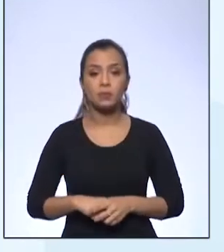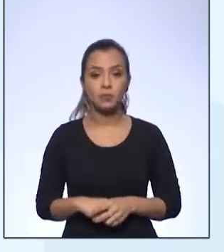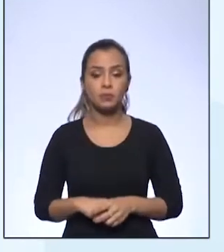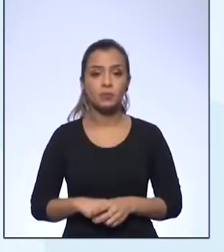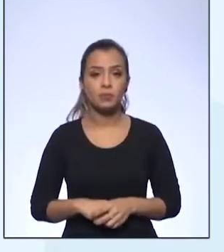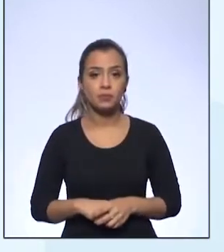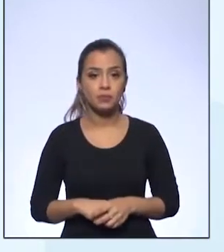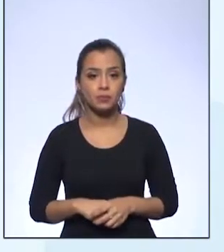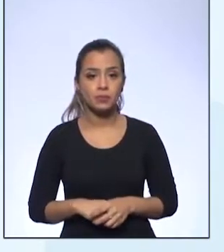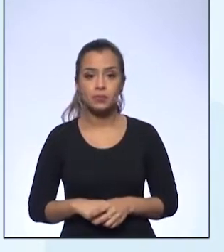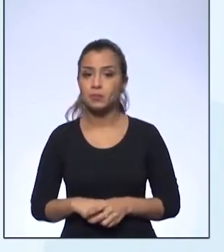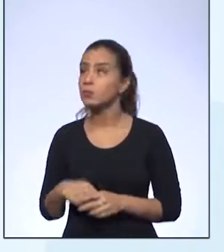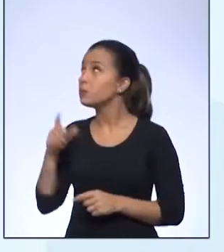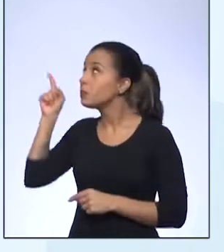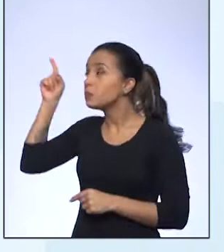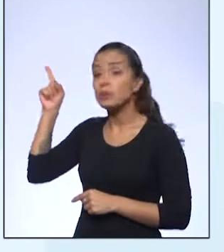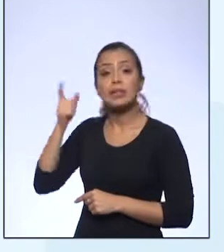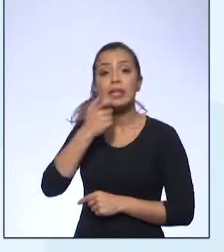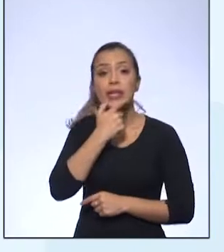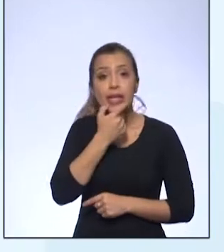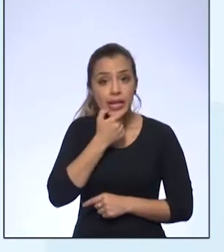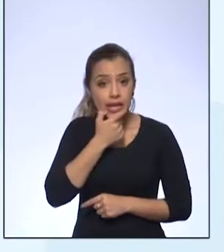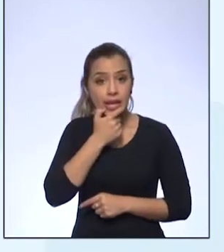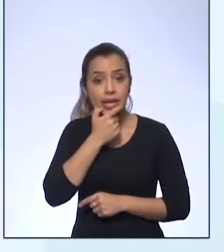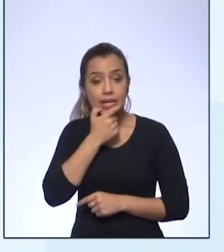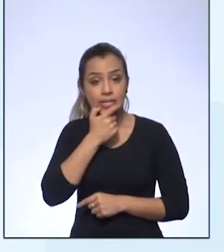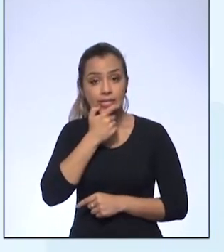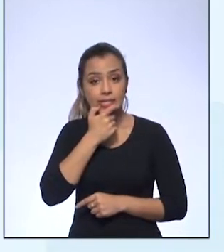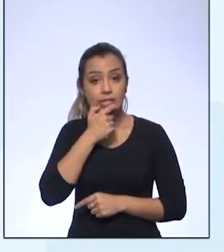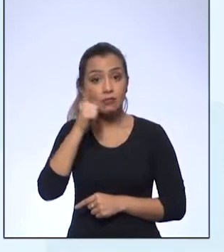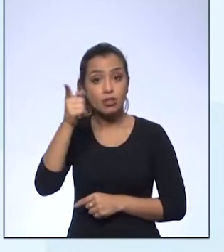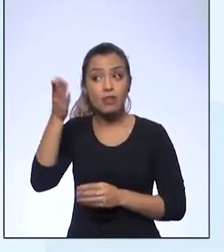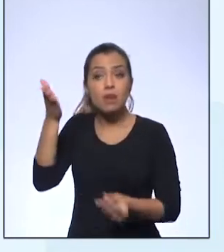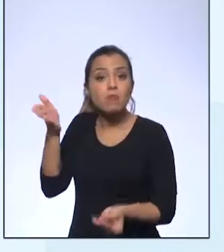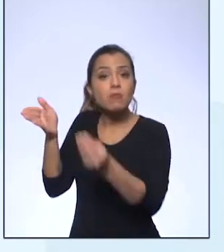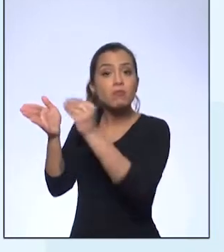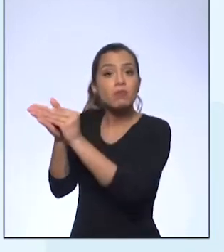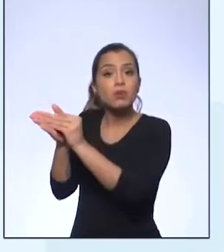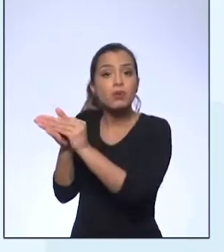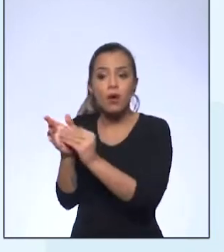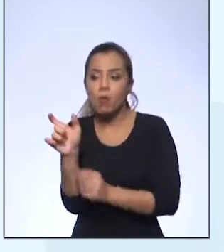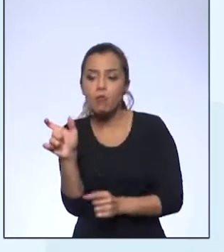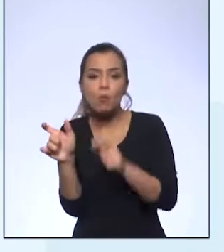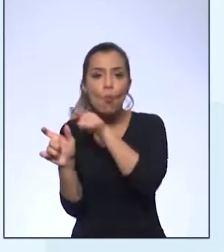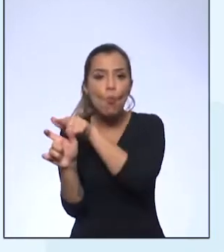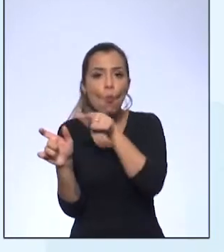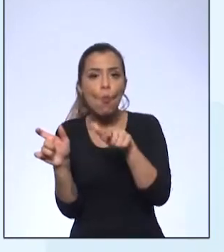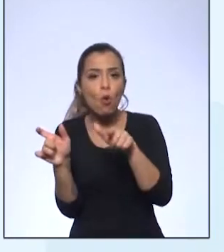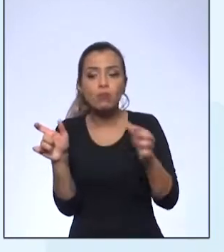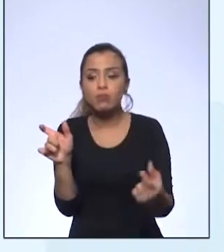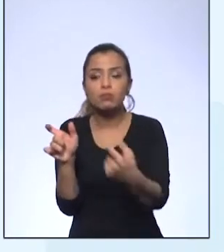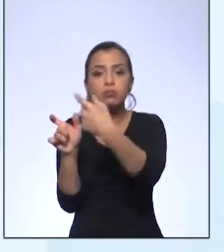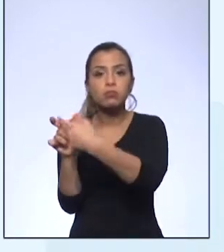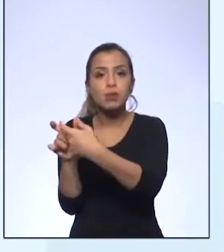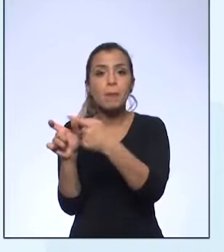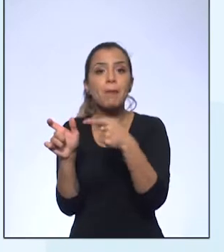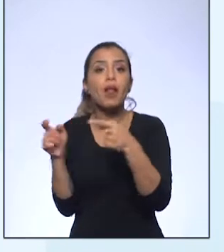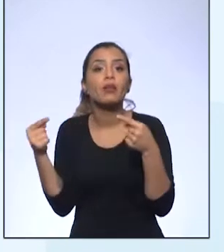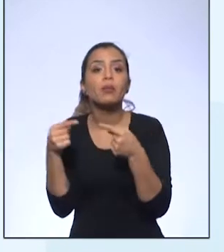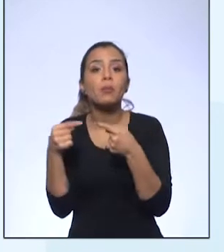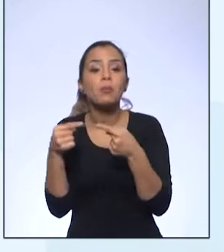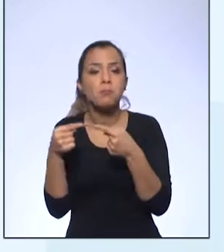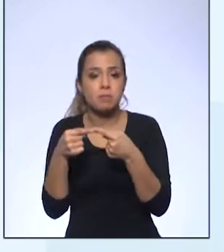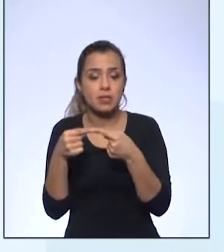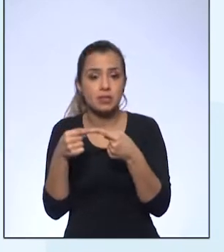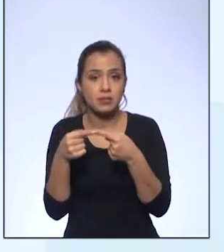volt. E the measure of power electricity is, aí você vai completar. Qual é? Você vai escrever no chat a resposta. Eu não quero só